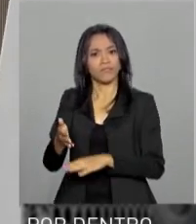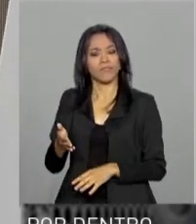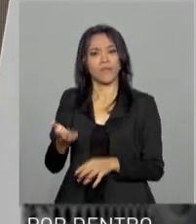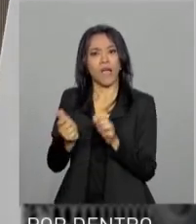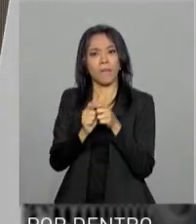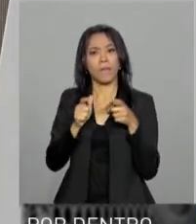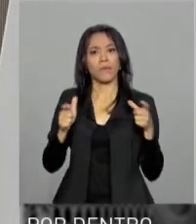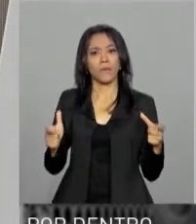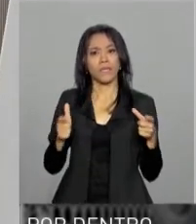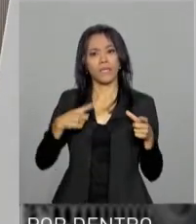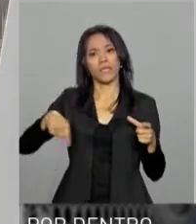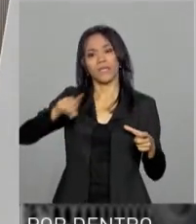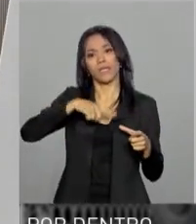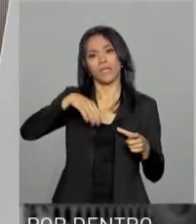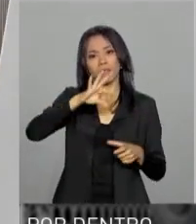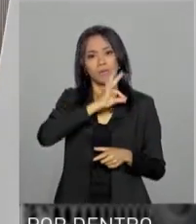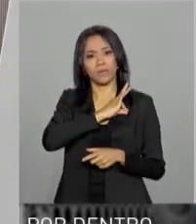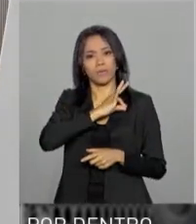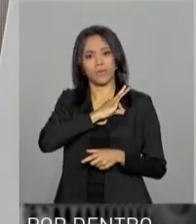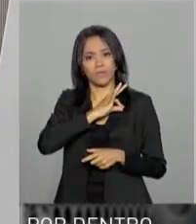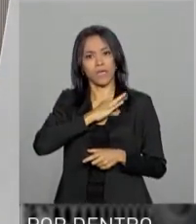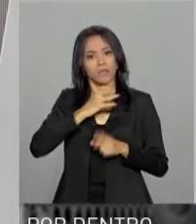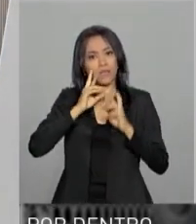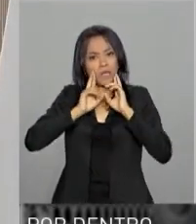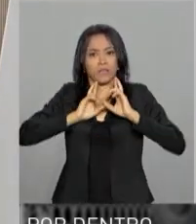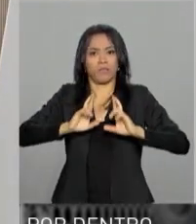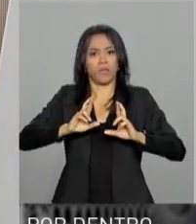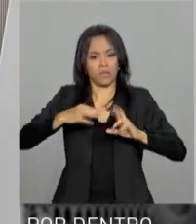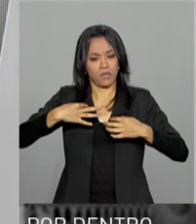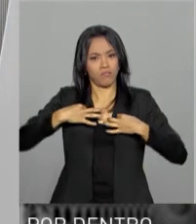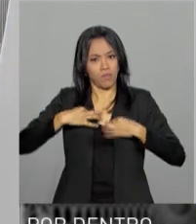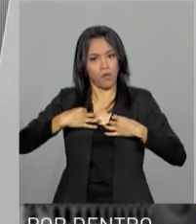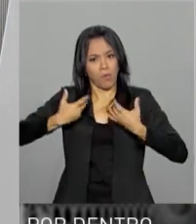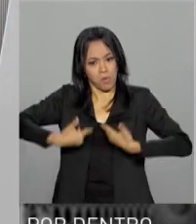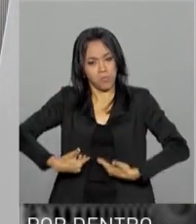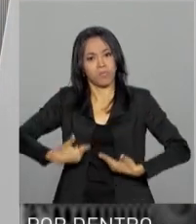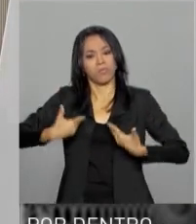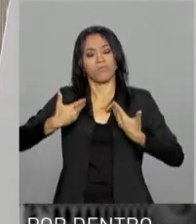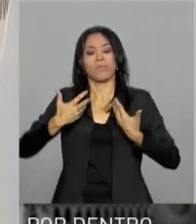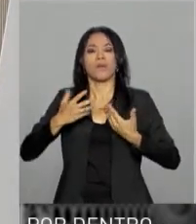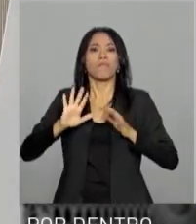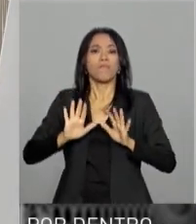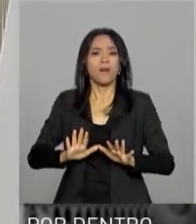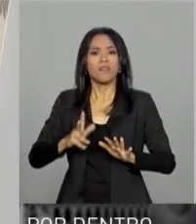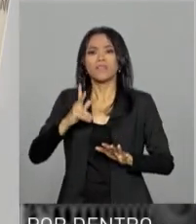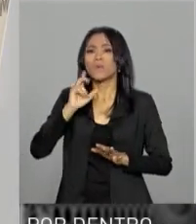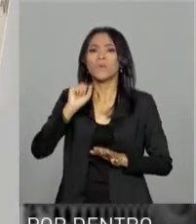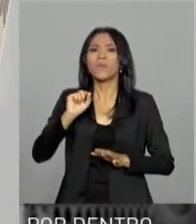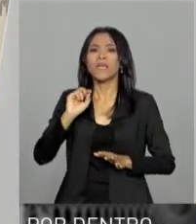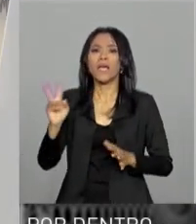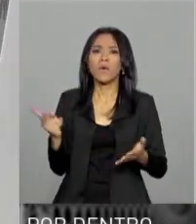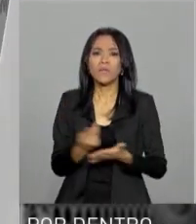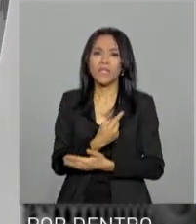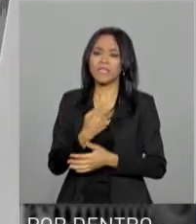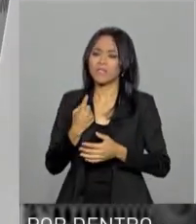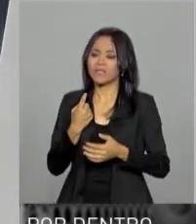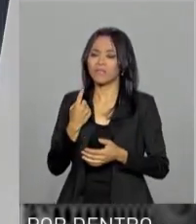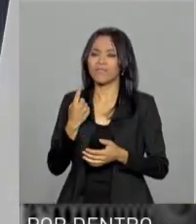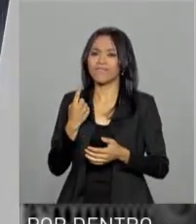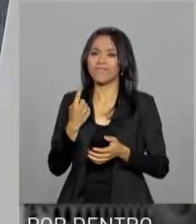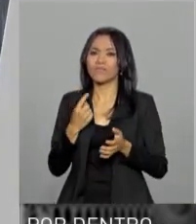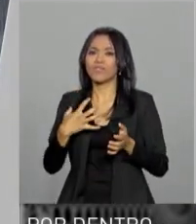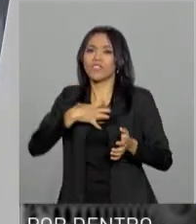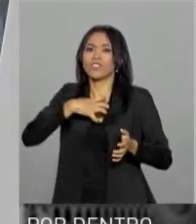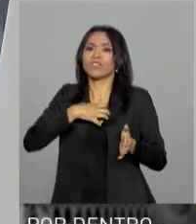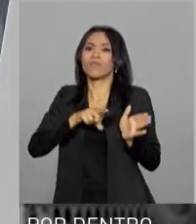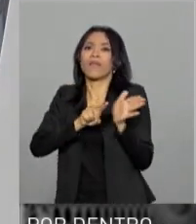dos policiais honram a sua farda mas frente ao histórico quase sempre negativo dessa relação de forças policiais e população